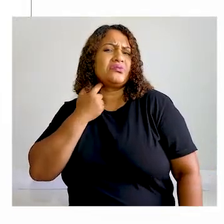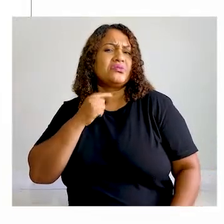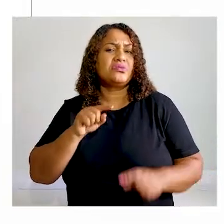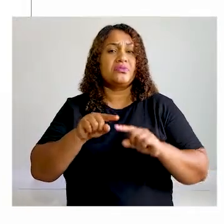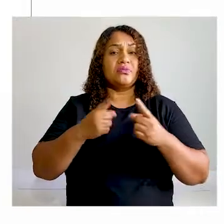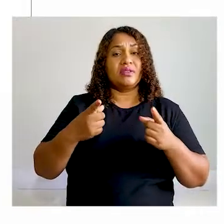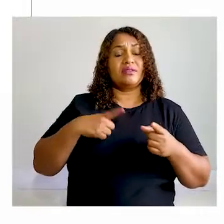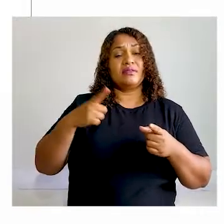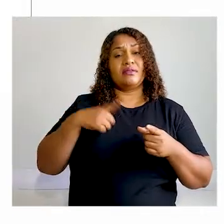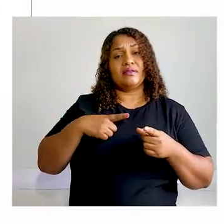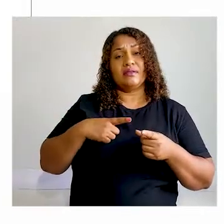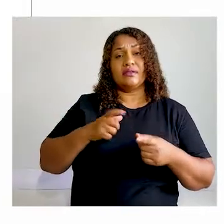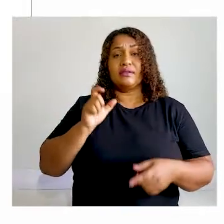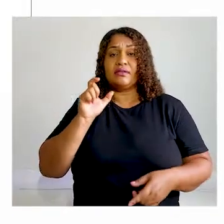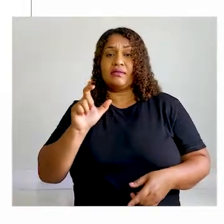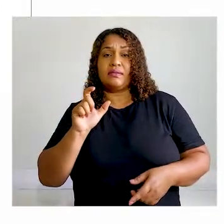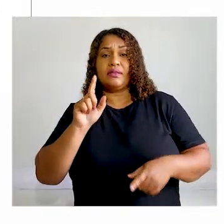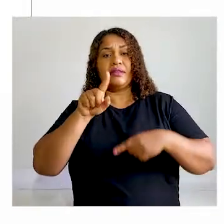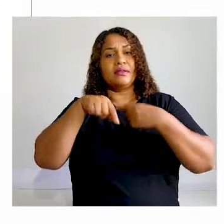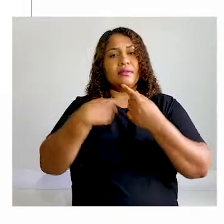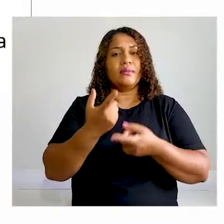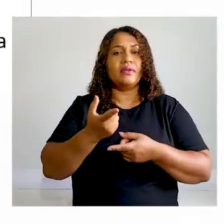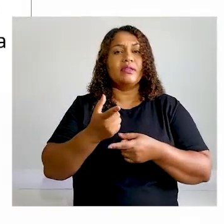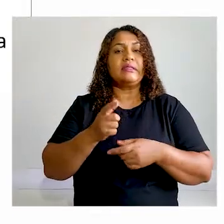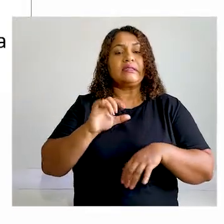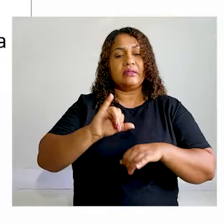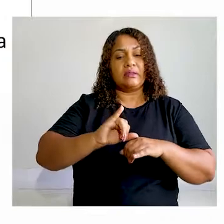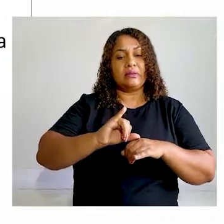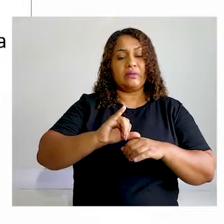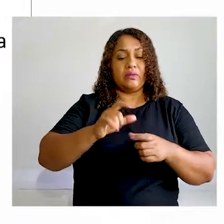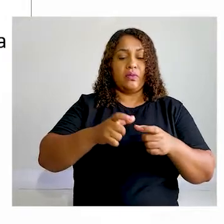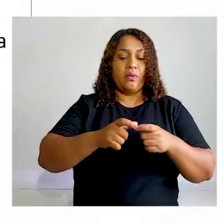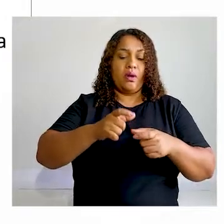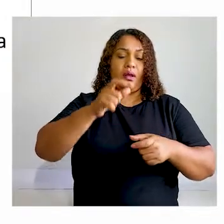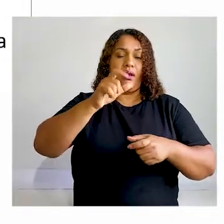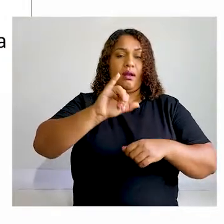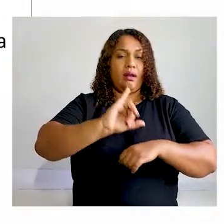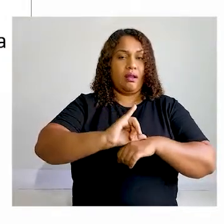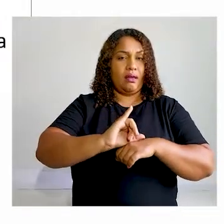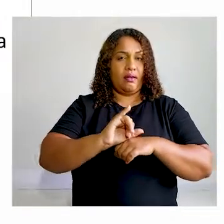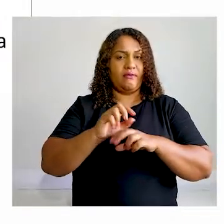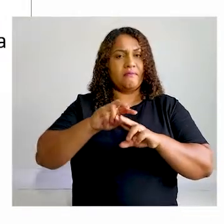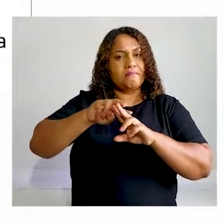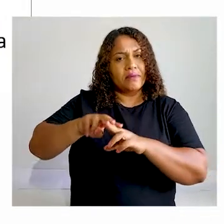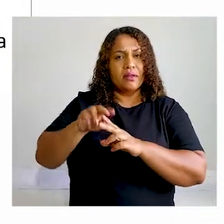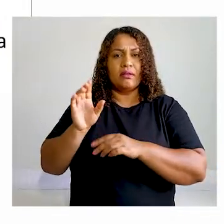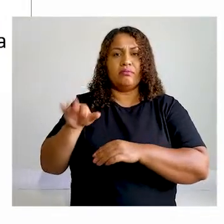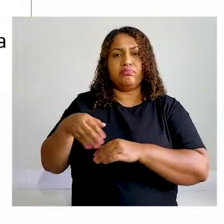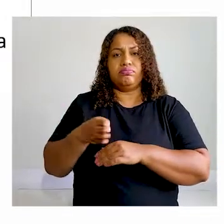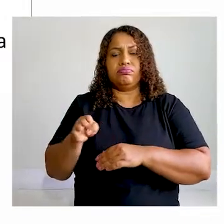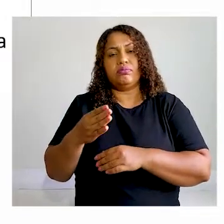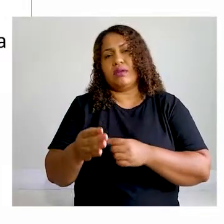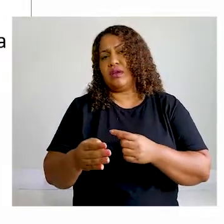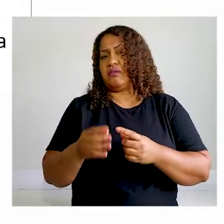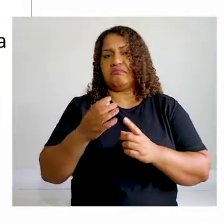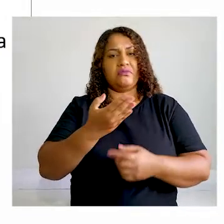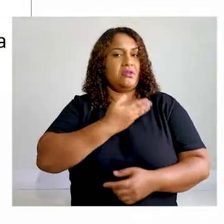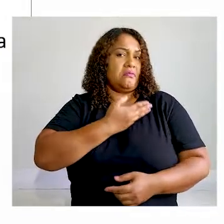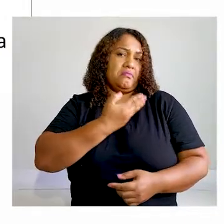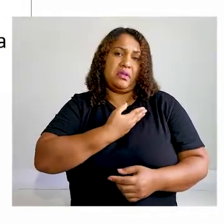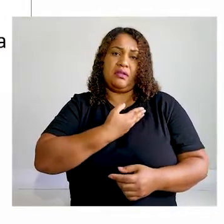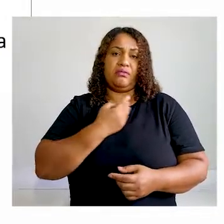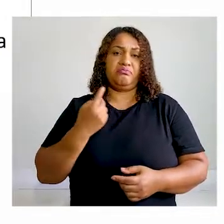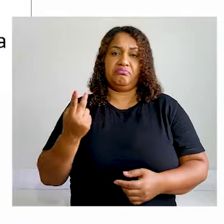poluído e que recebe esse apelido depois que uma lata dourada fica presa em sua nadadeira e passa a ser sua